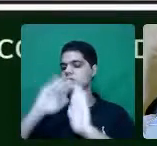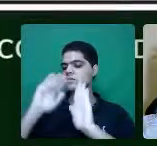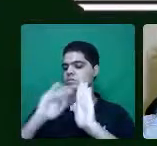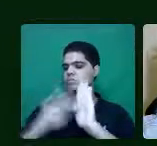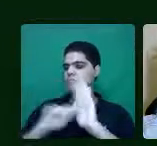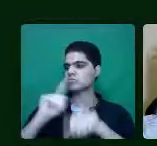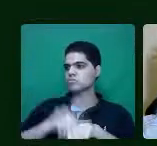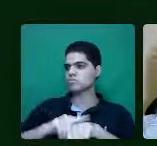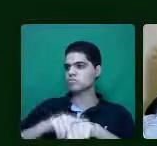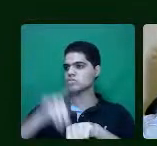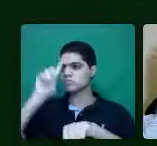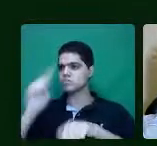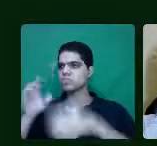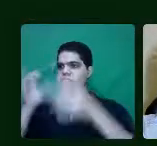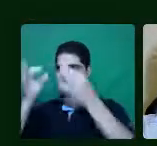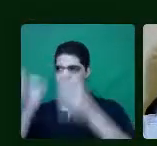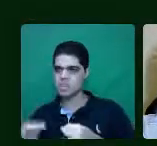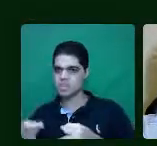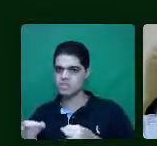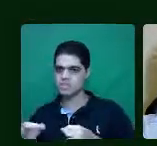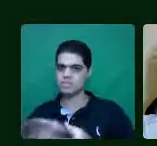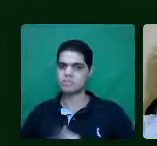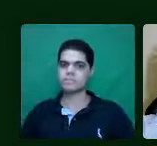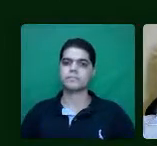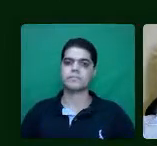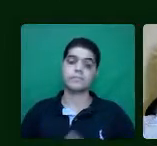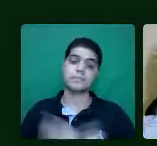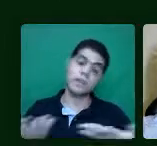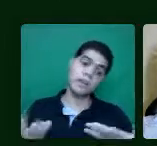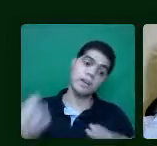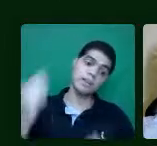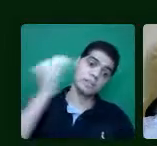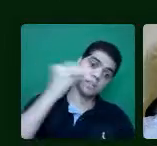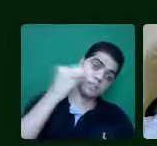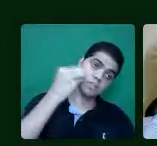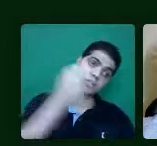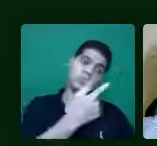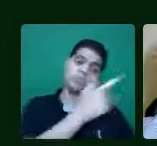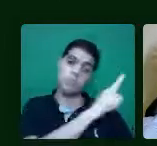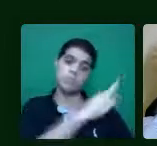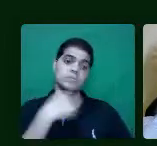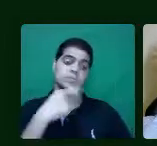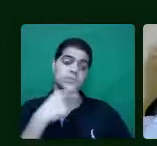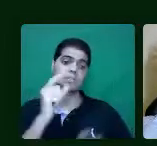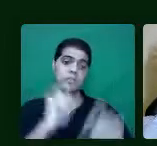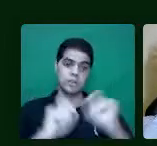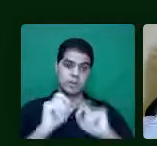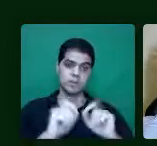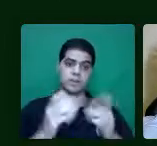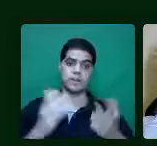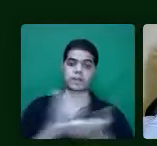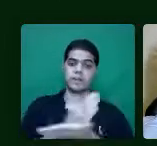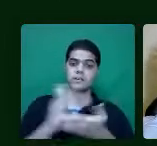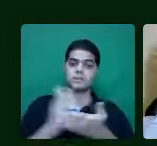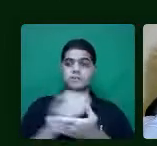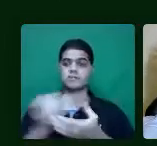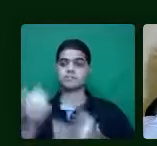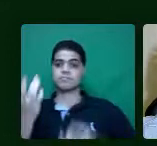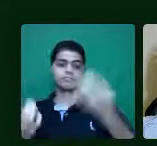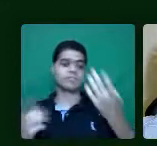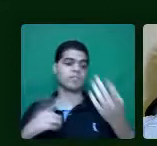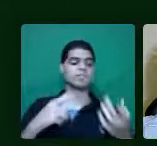mentorar? Tá, a gente já tentou isso em outros eventos, e o que acontece? Às vezes o mentor acontece imprevisto, ele não está